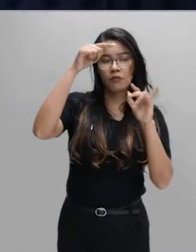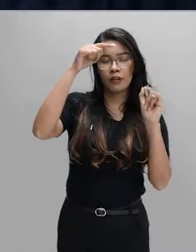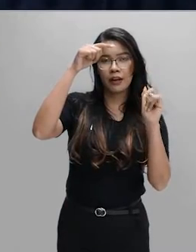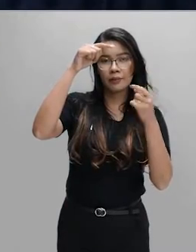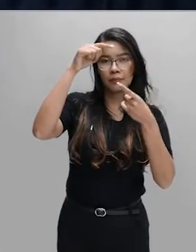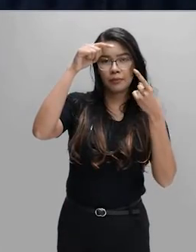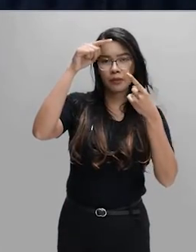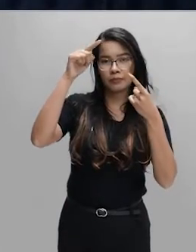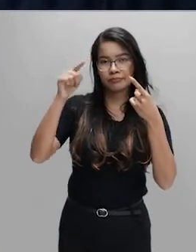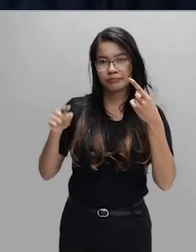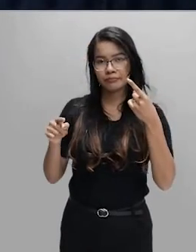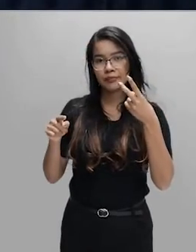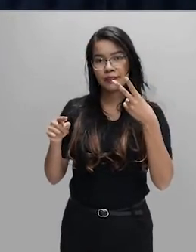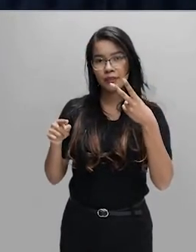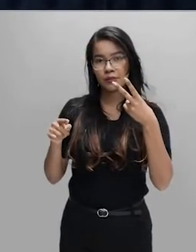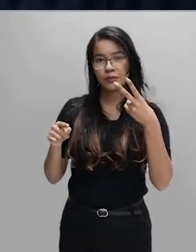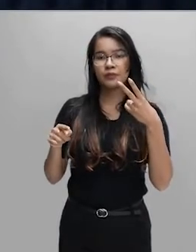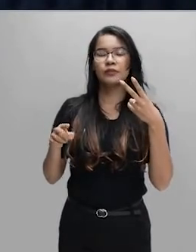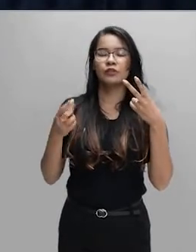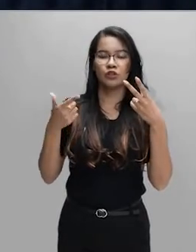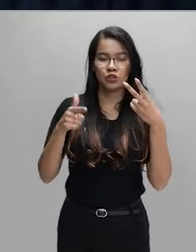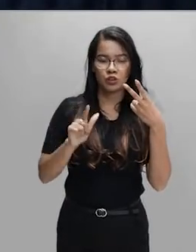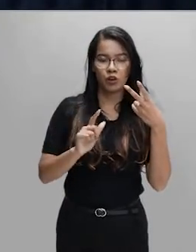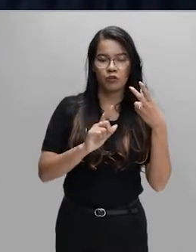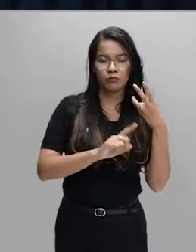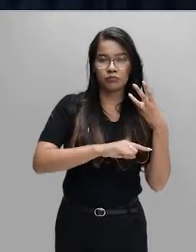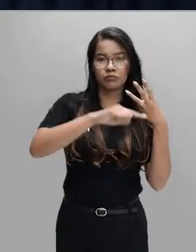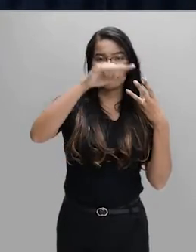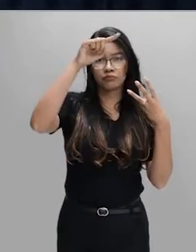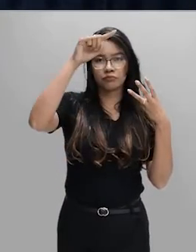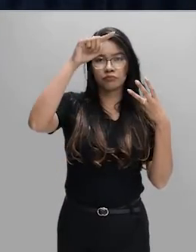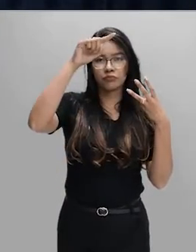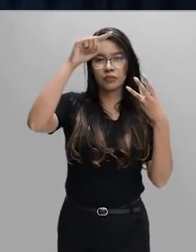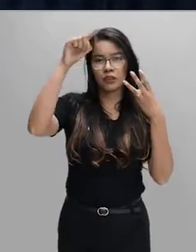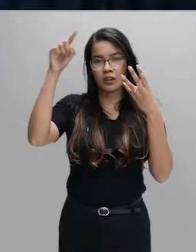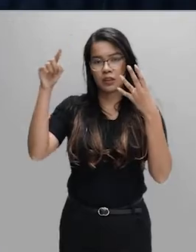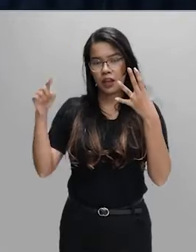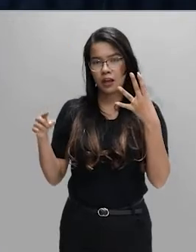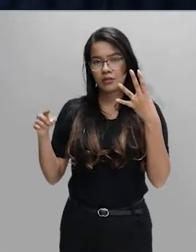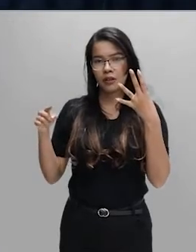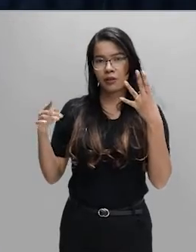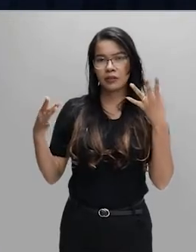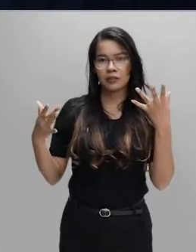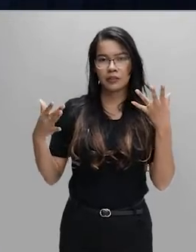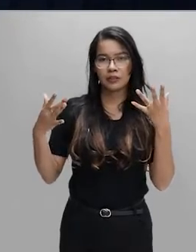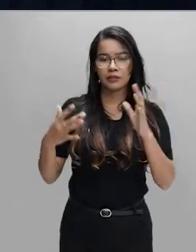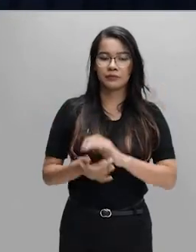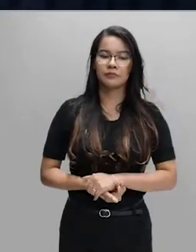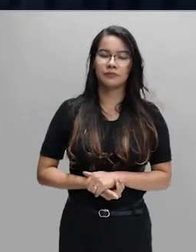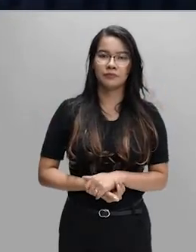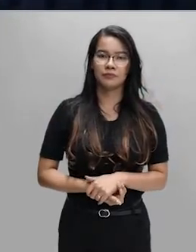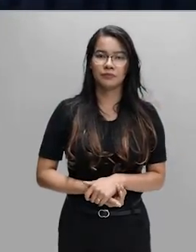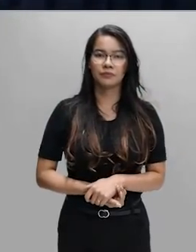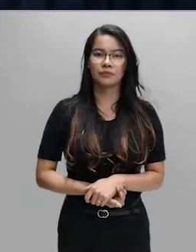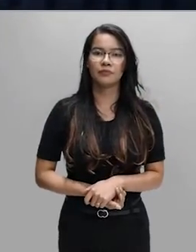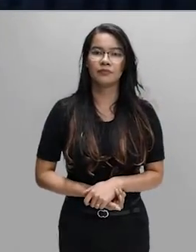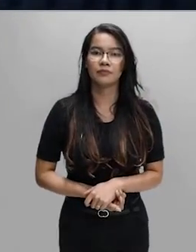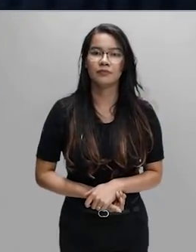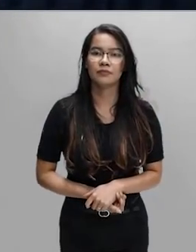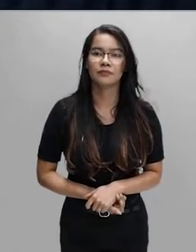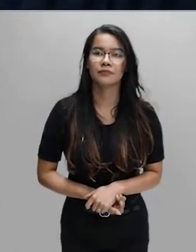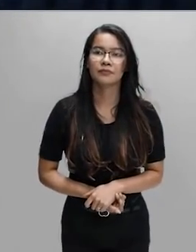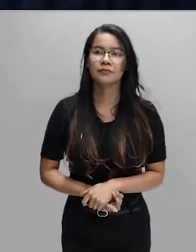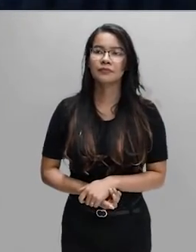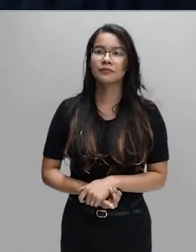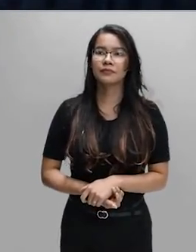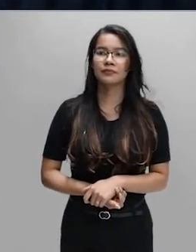descida. E a partir do terceiro, ele não atinge mais, porque já vai perdendo energia, né? Aí já seria uma aula de física para mostrar aí a energia da